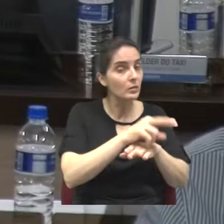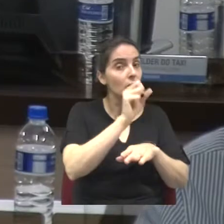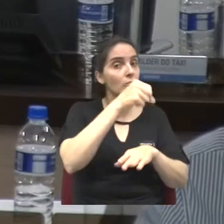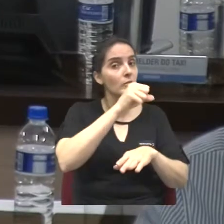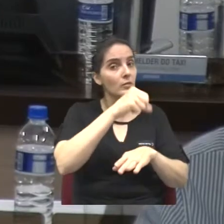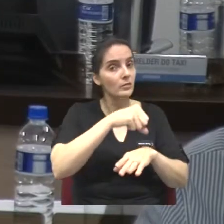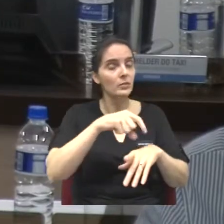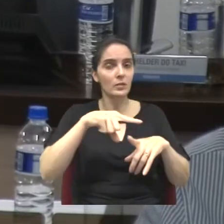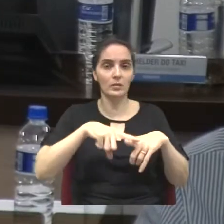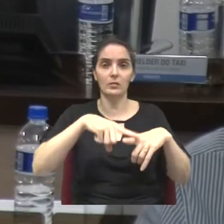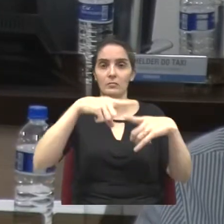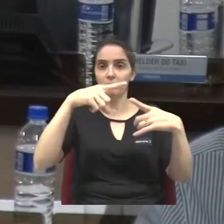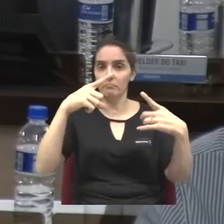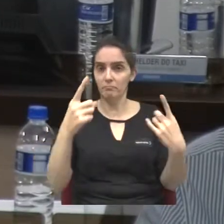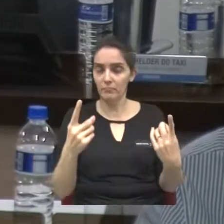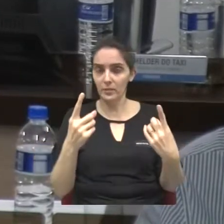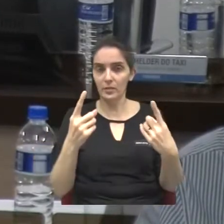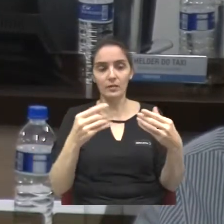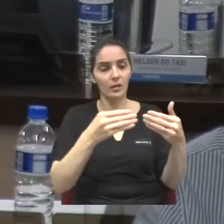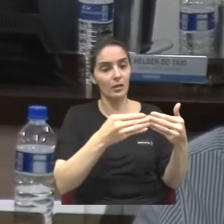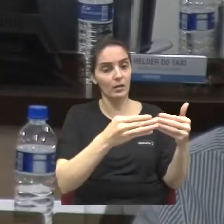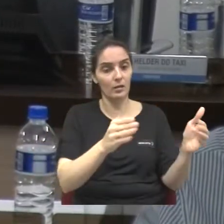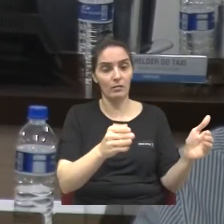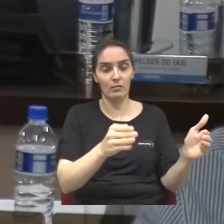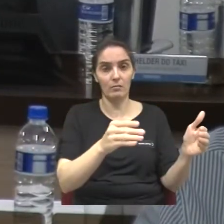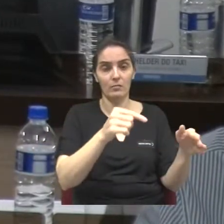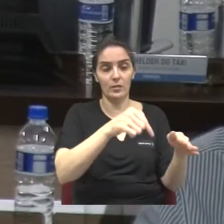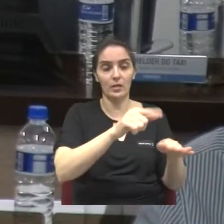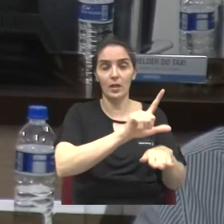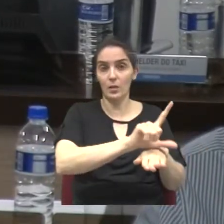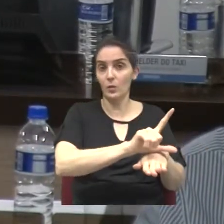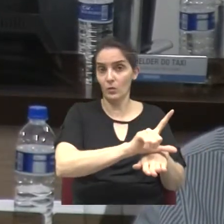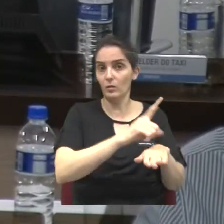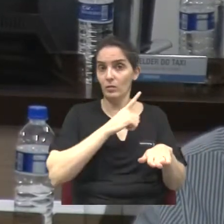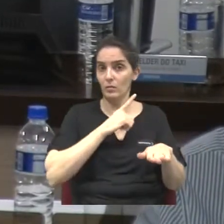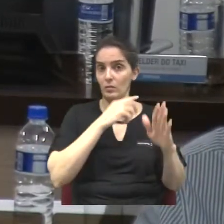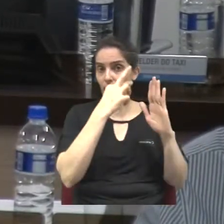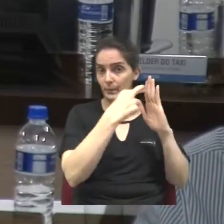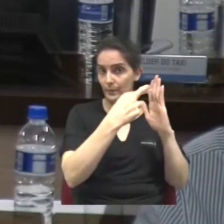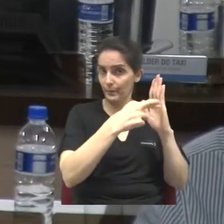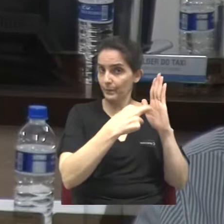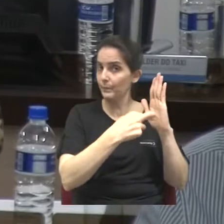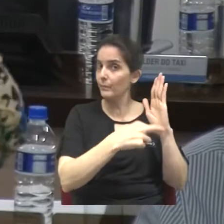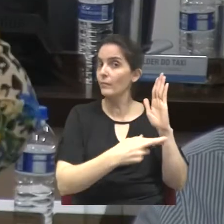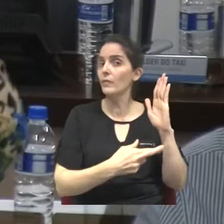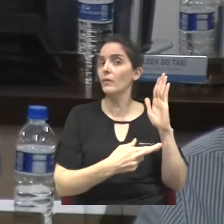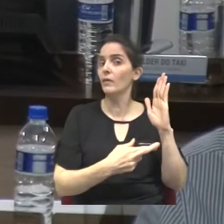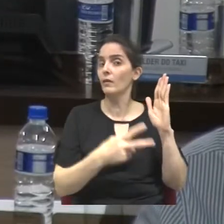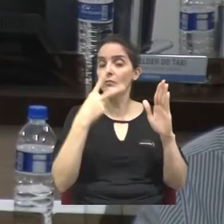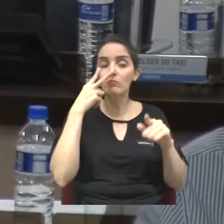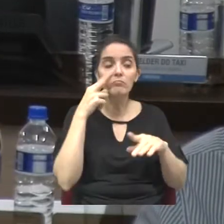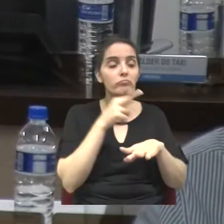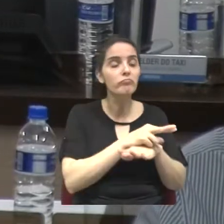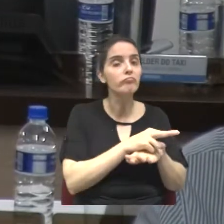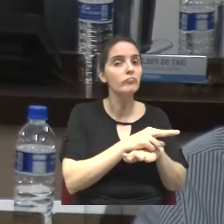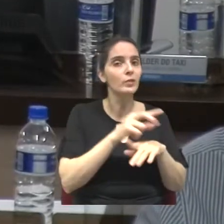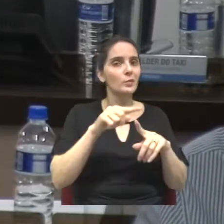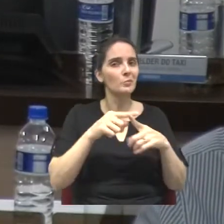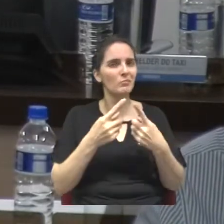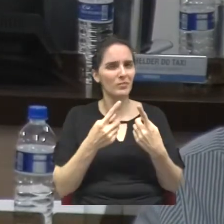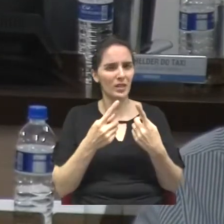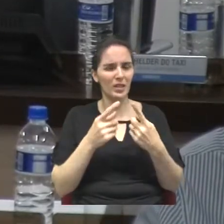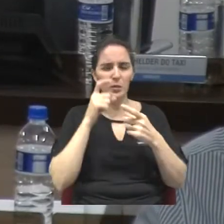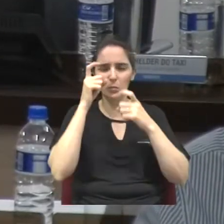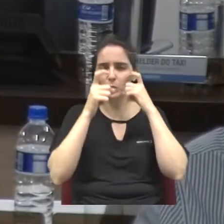eles abrem, eles têm todo ali um regulamento, mas tem que ser fiscalizado. Mas a maior preocupação